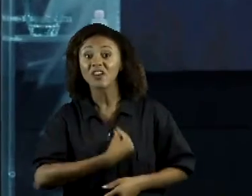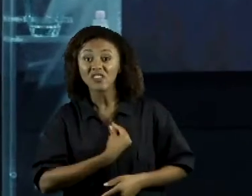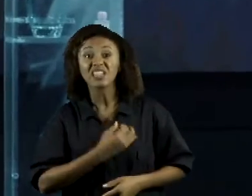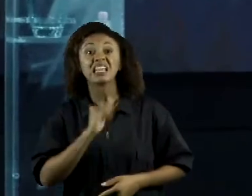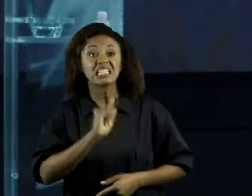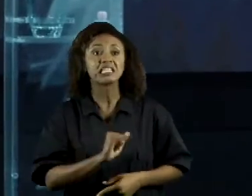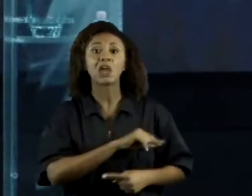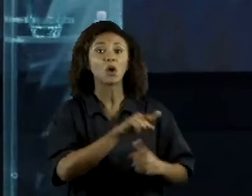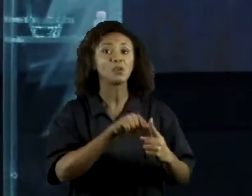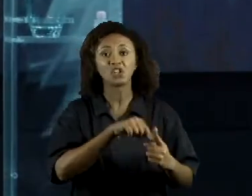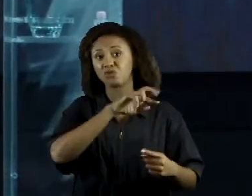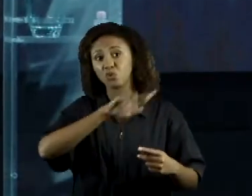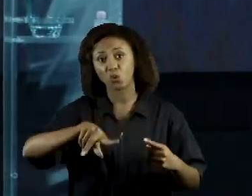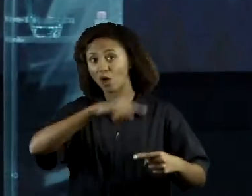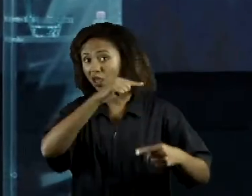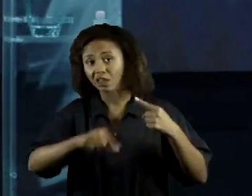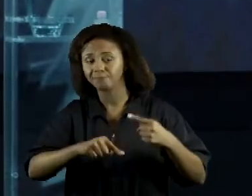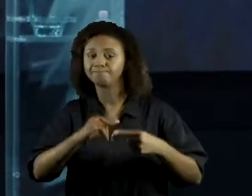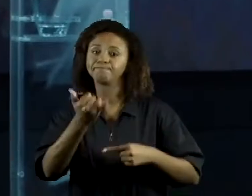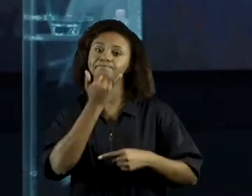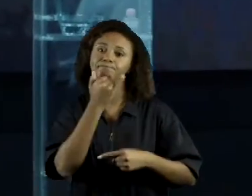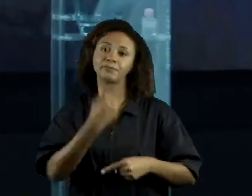ao fracasso.